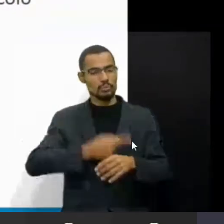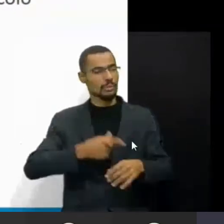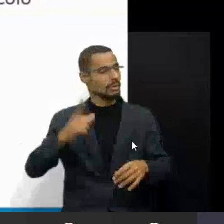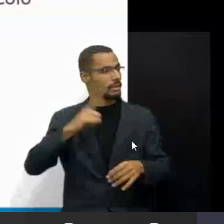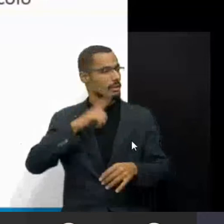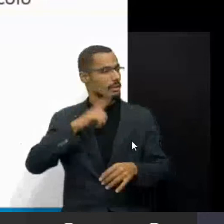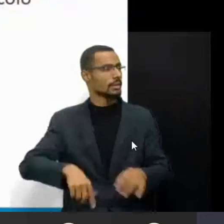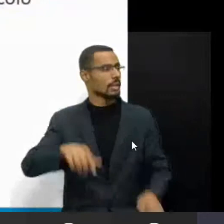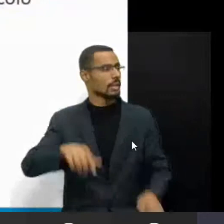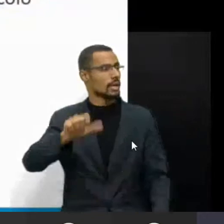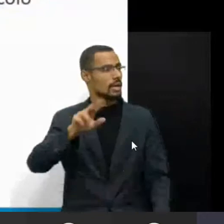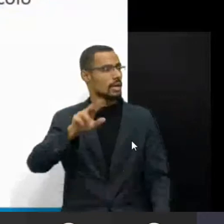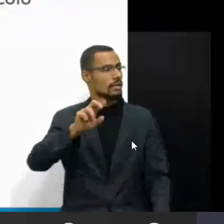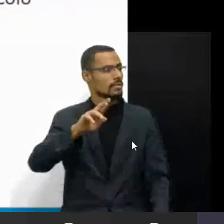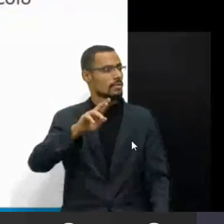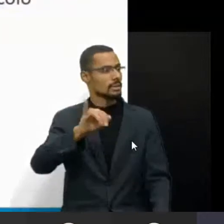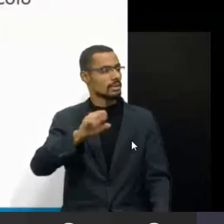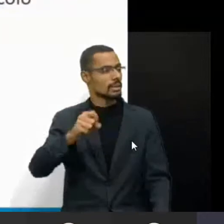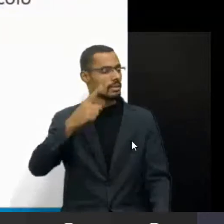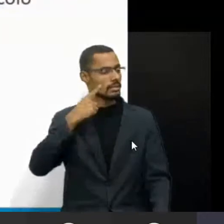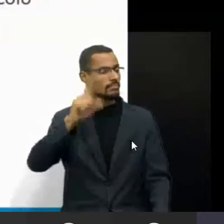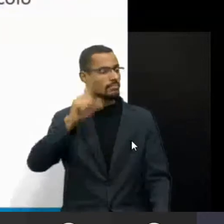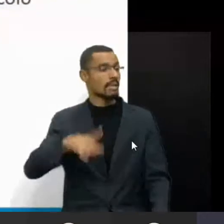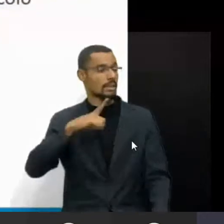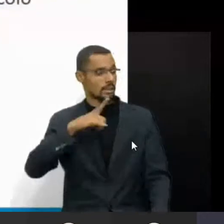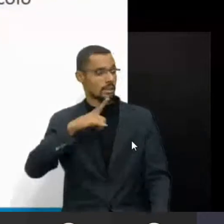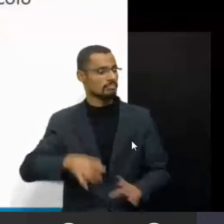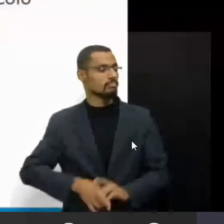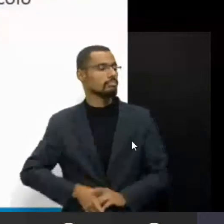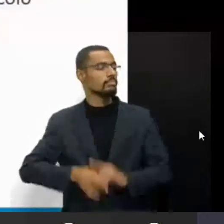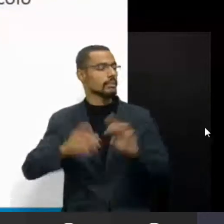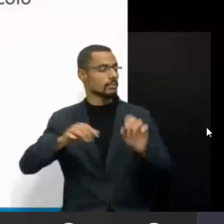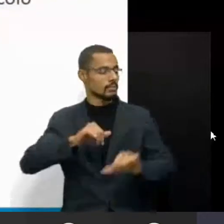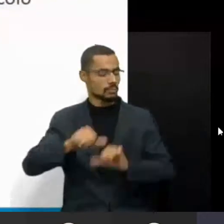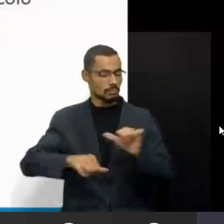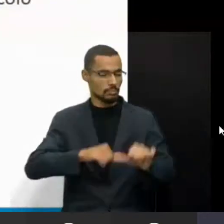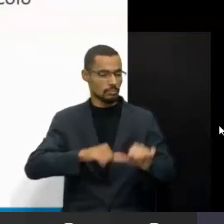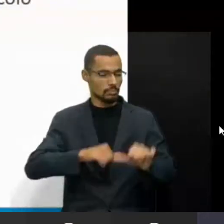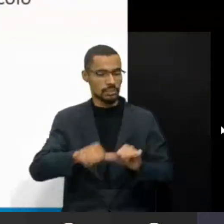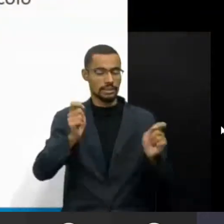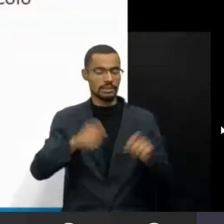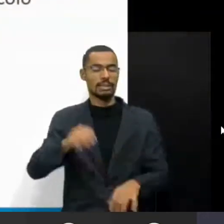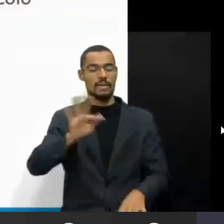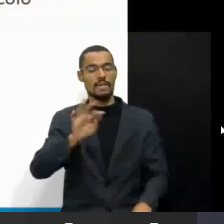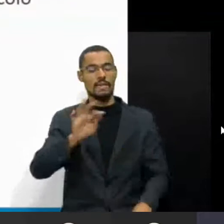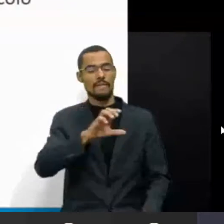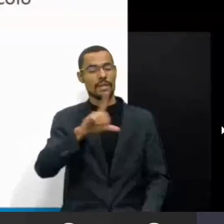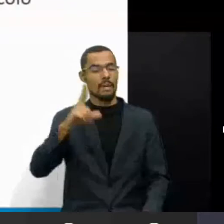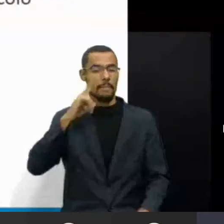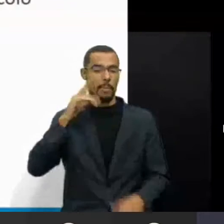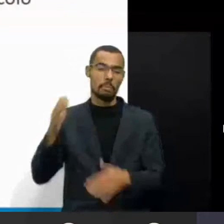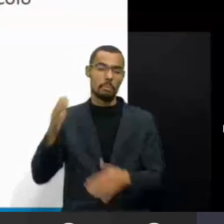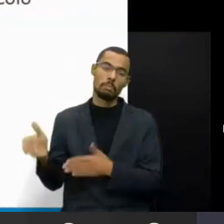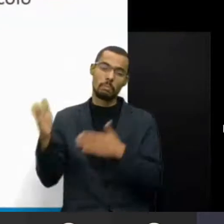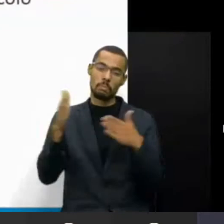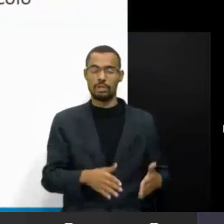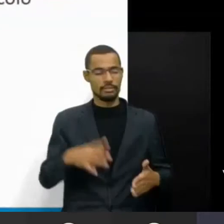temos as austras e tênias, que permite a movimentação, então, do bolo fecal durante todo